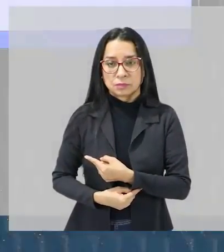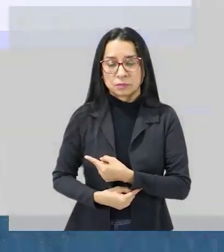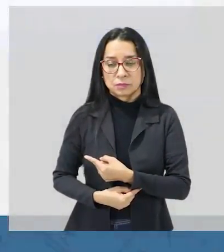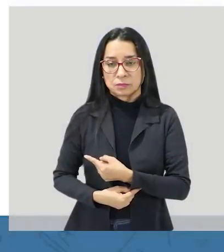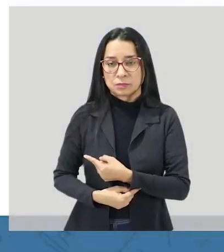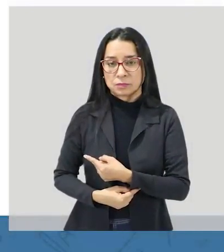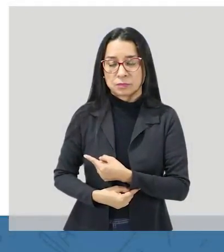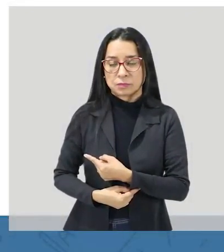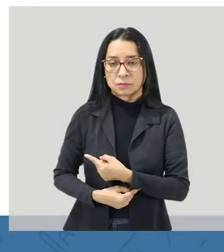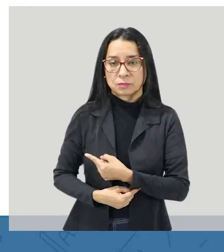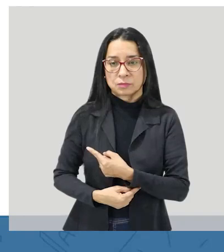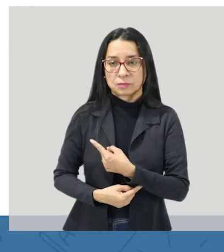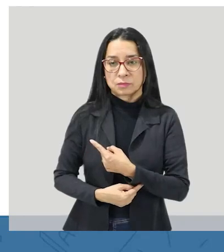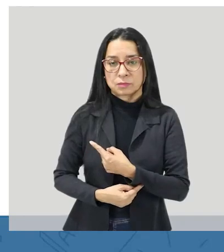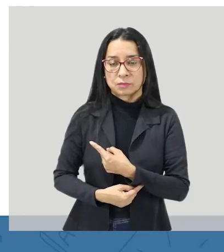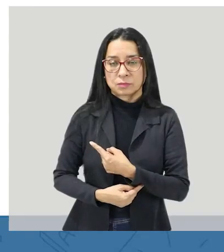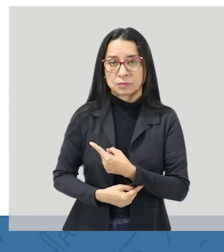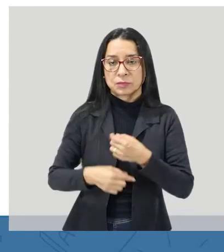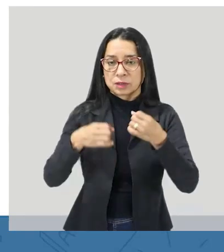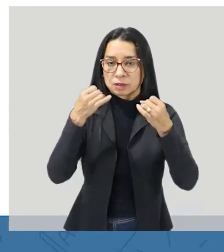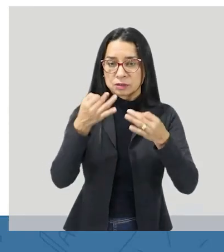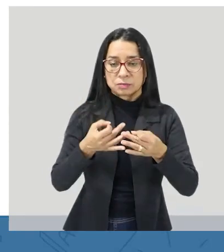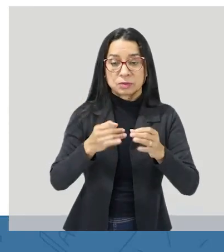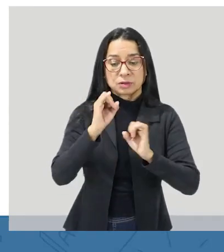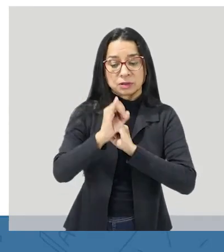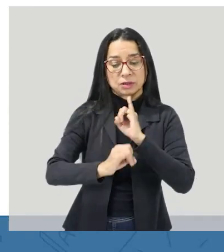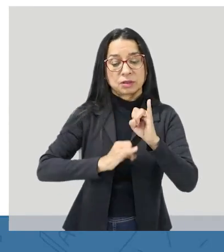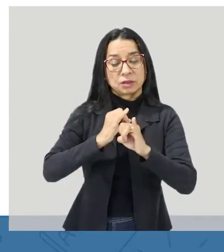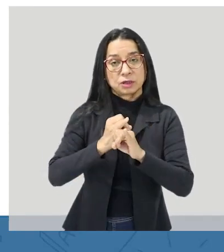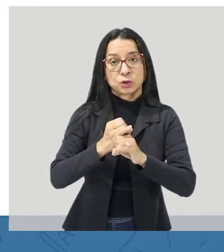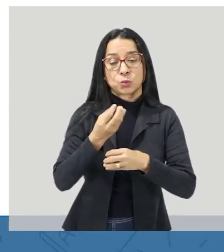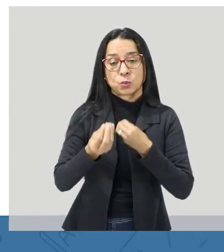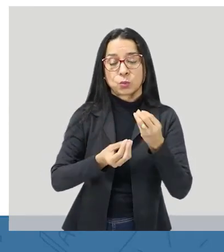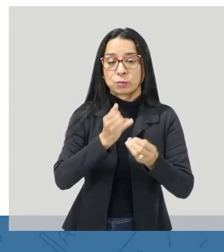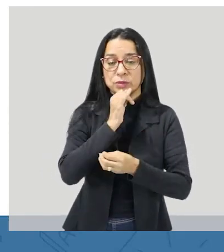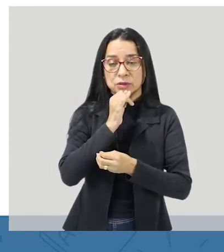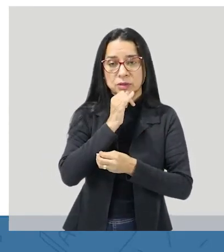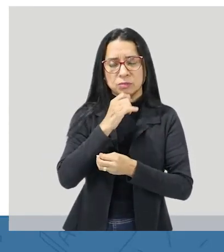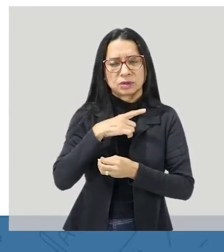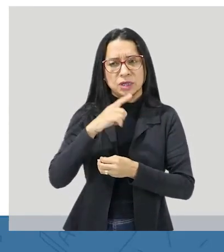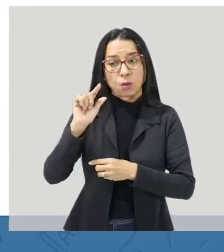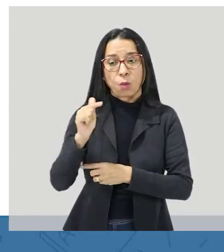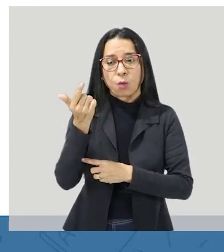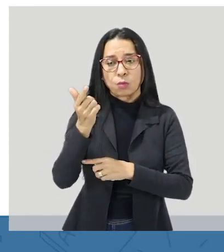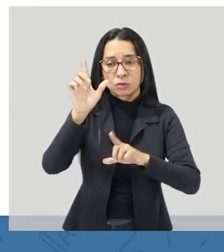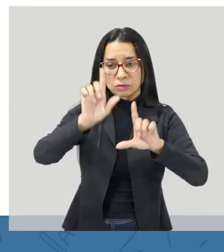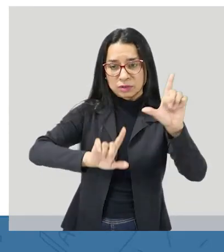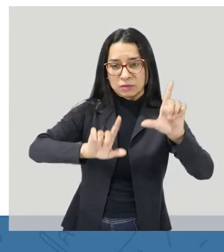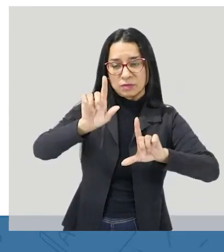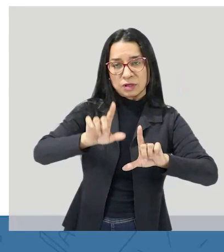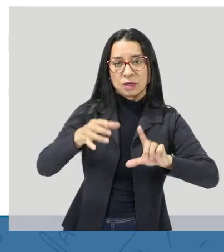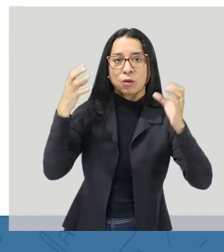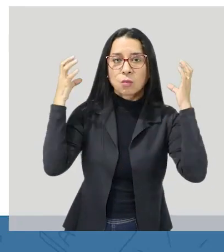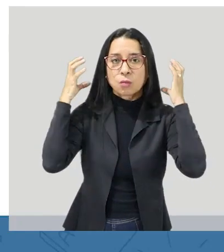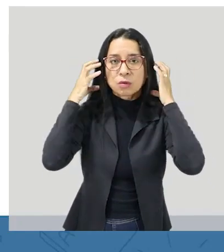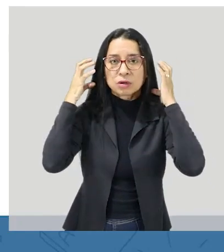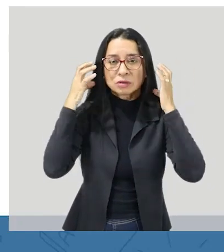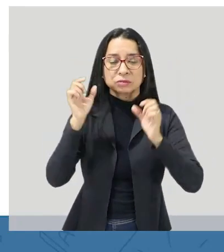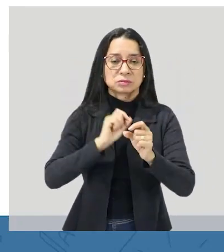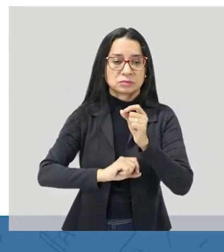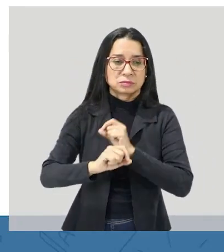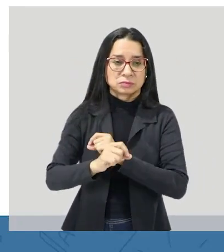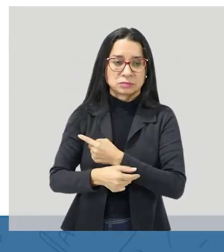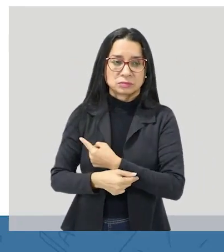meios de comunicação. Eu citei a internet como exemplo, tá? Mas existem outros, a televisão, o rádio. Produzido na década de 70.